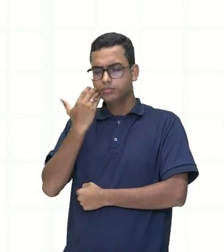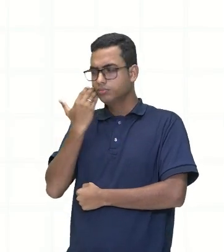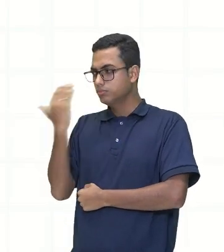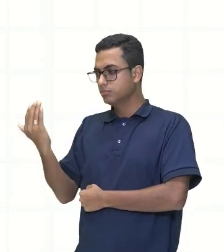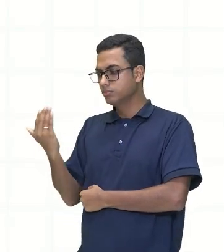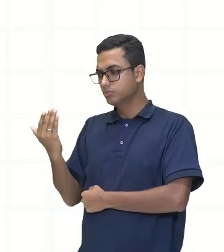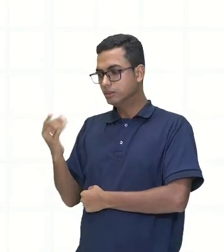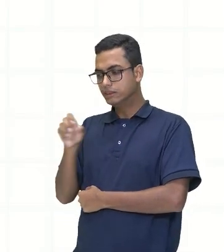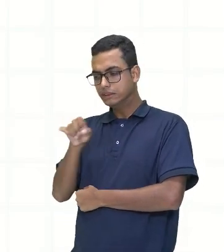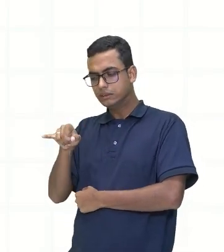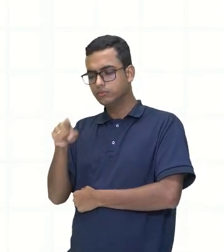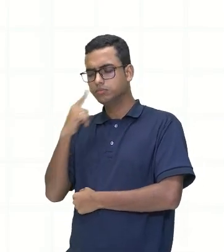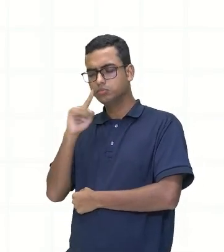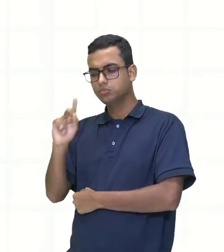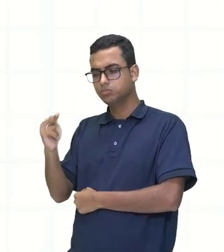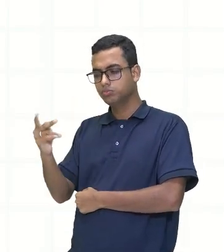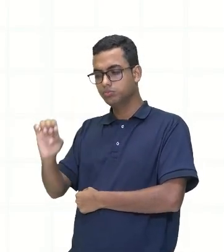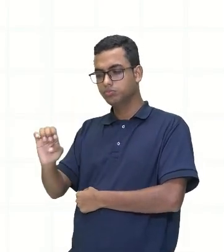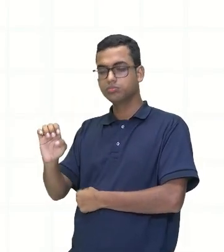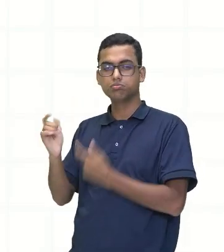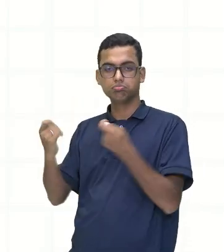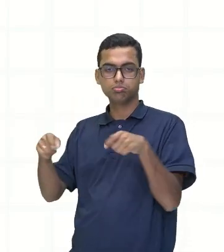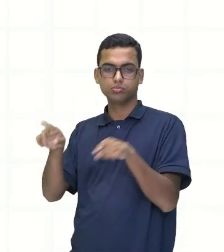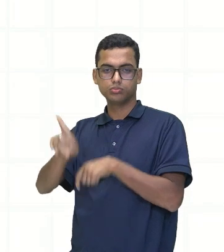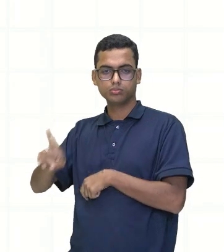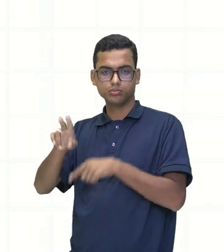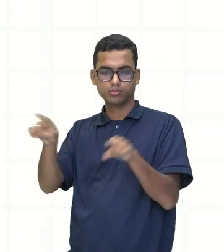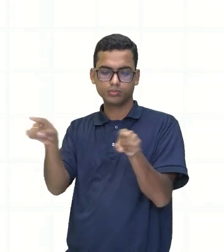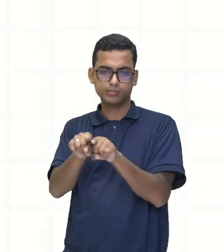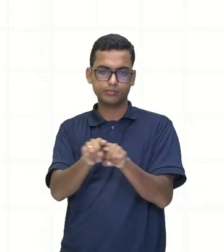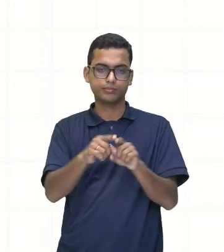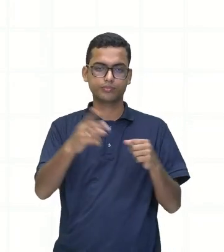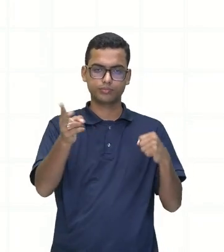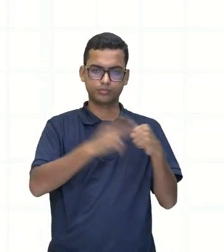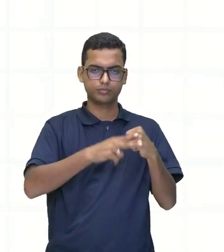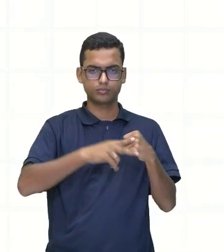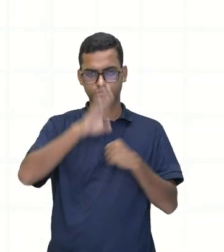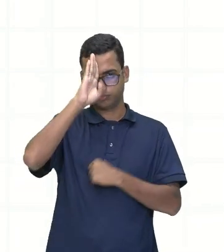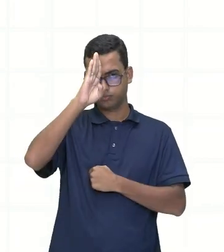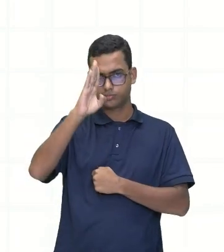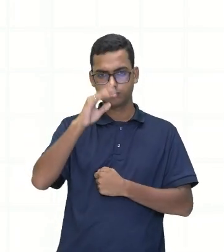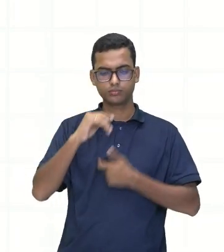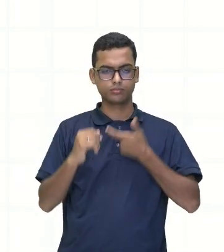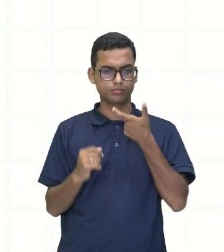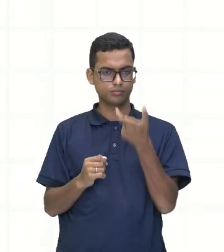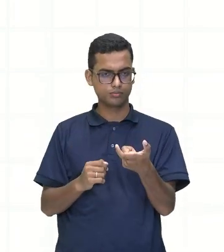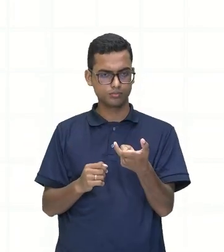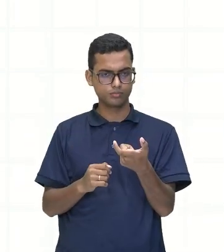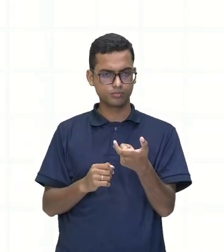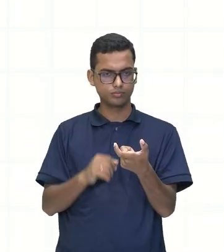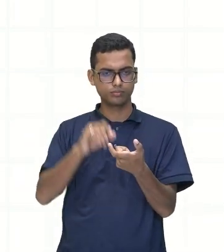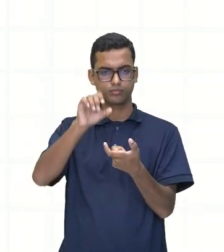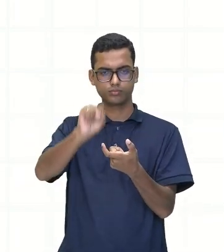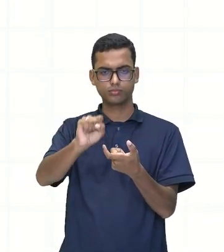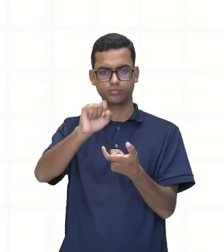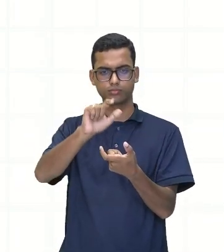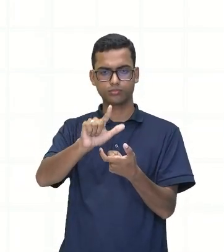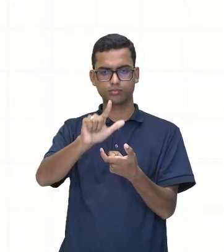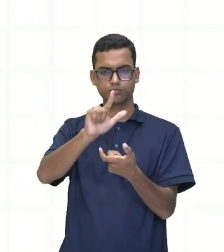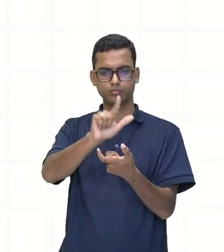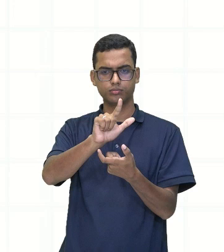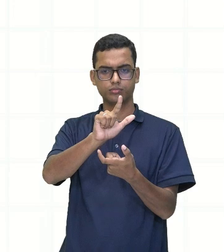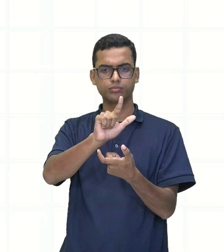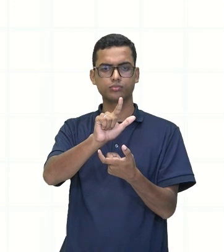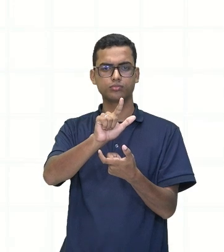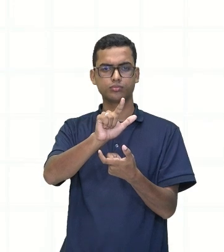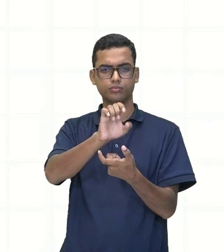Ele, tudo bem? E aqui o verbo principal, que é até o sleep, acompanhado do ing.